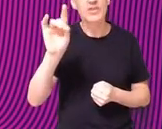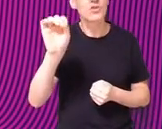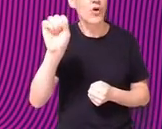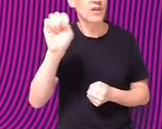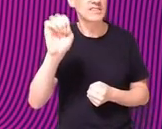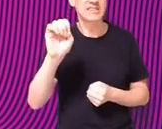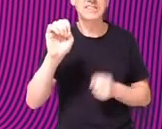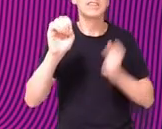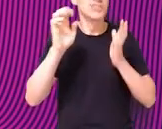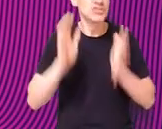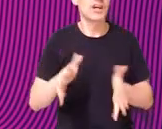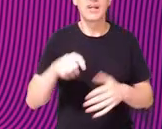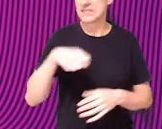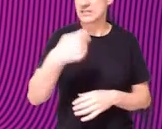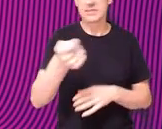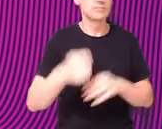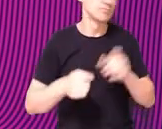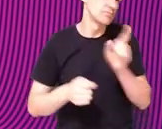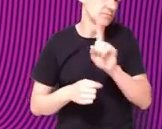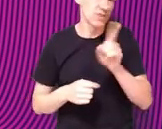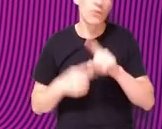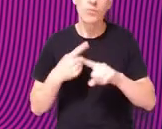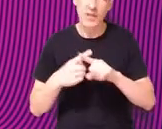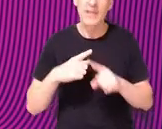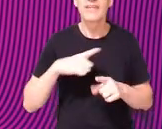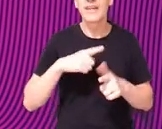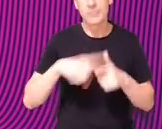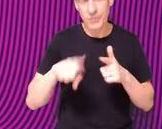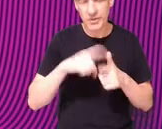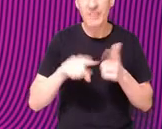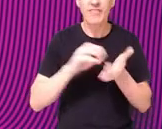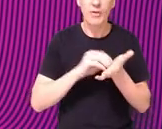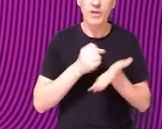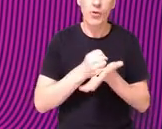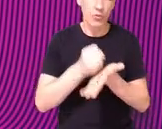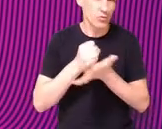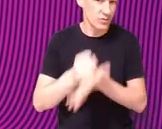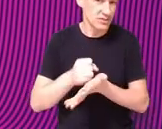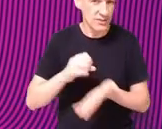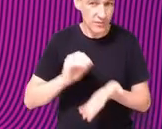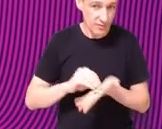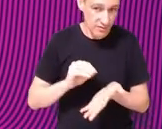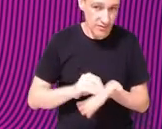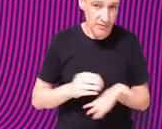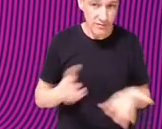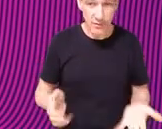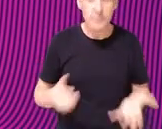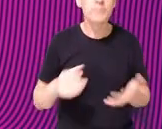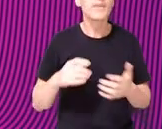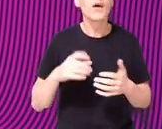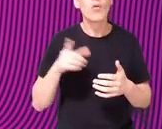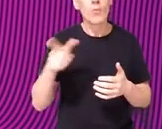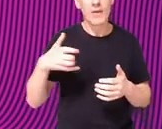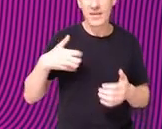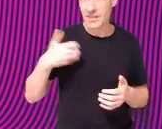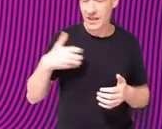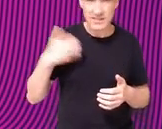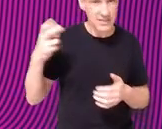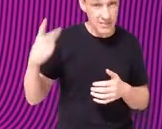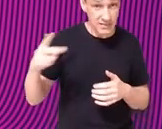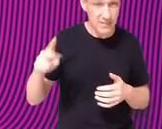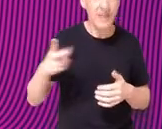mas efetivamente ela tem distúrbio de condução, ela tem uma evolução numa idade que é possível que